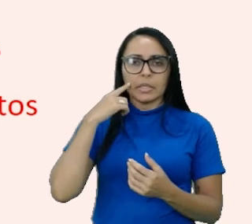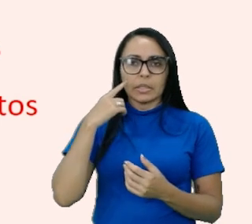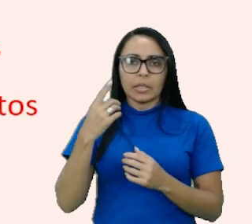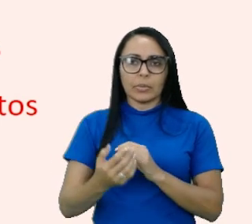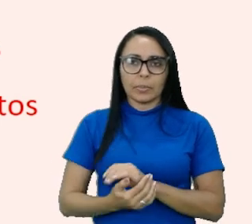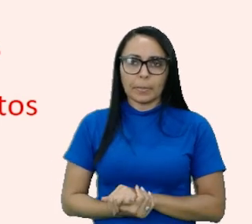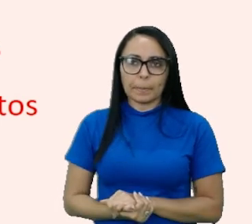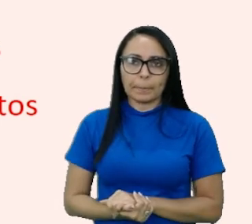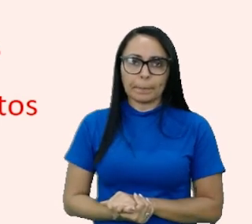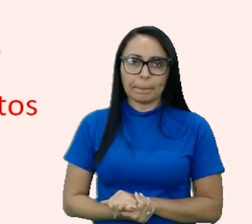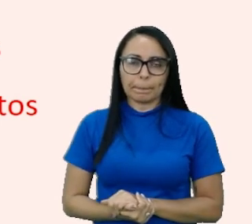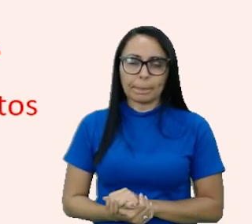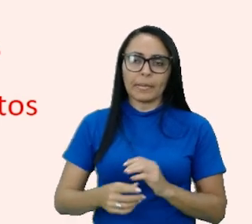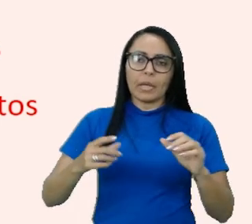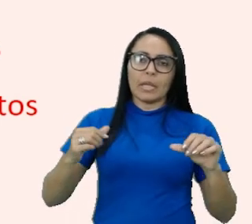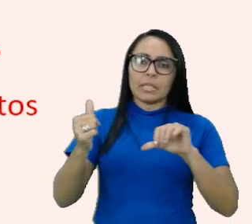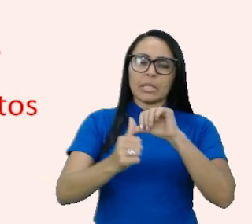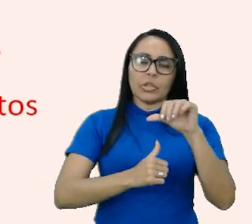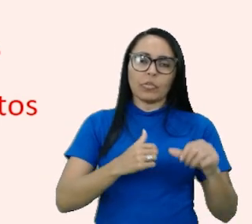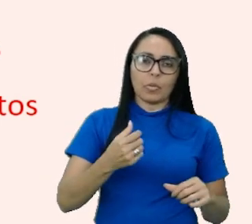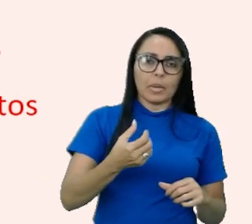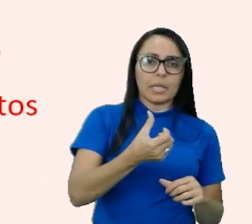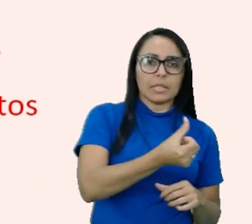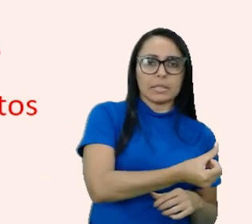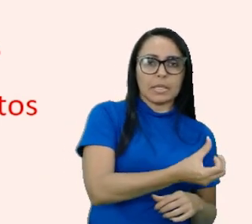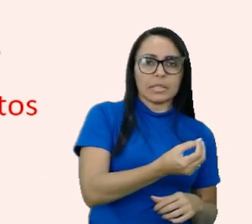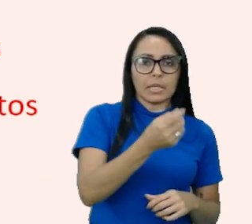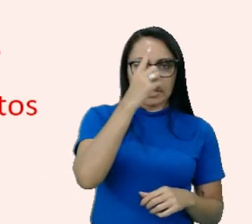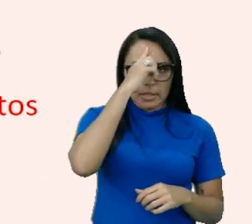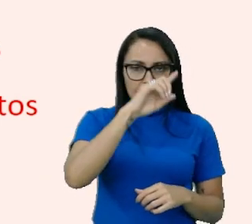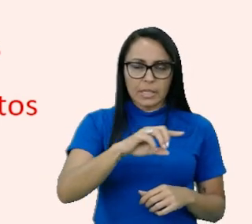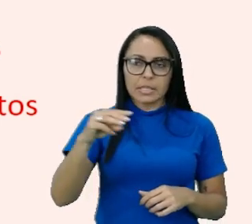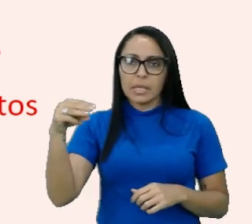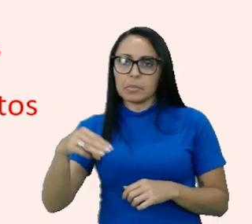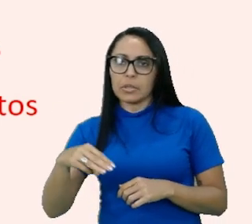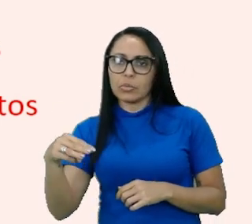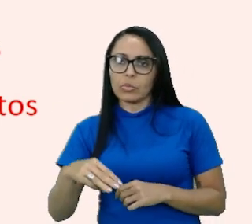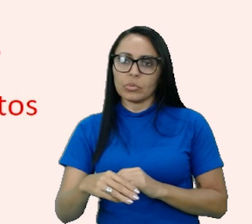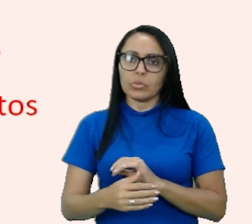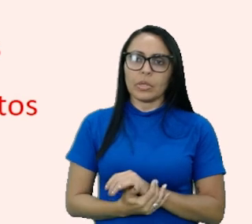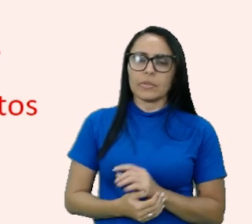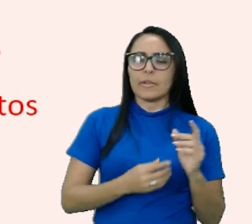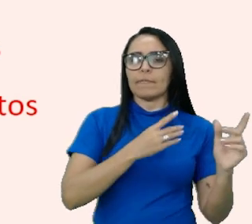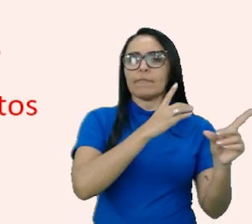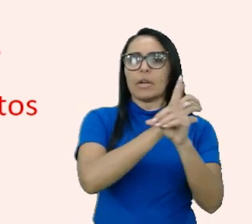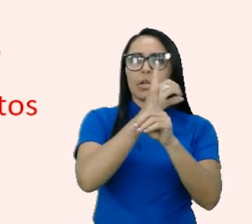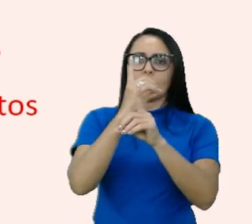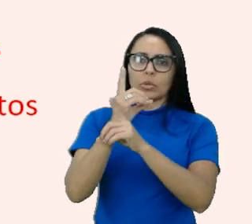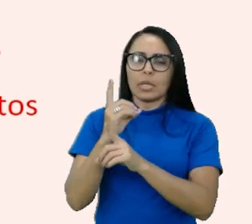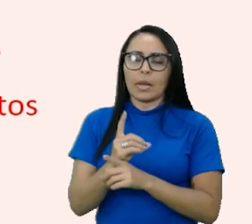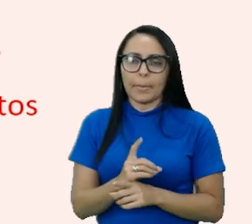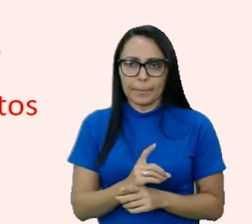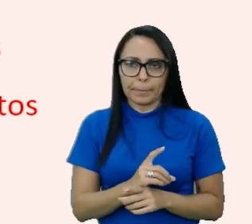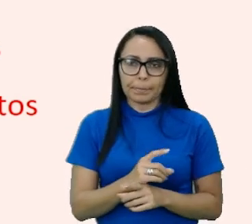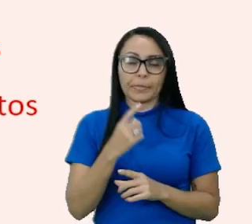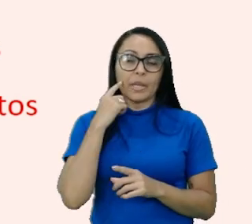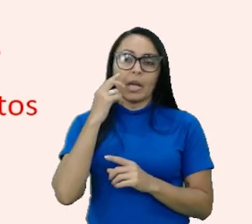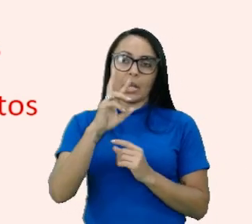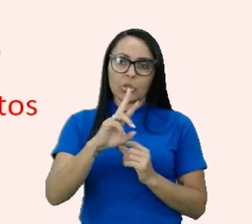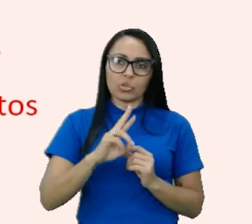é transforme 60 dias em minutos. E aí você vai encontrar em mililitro a